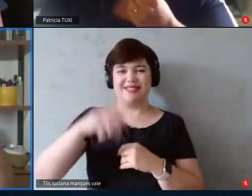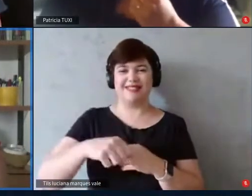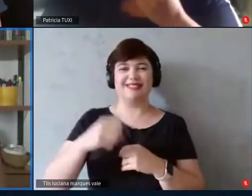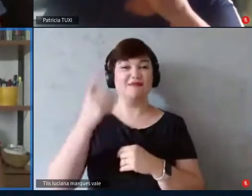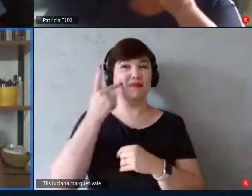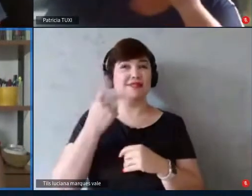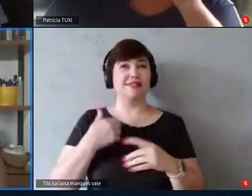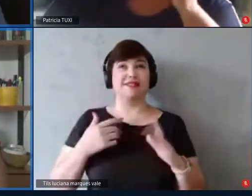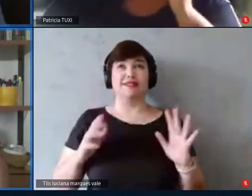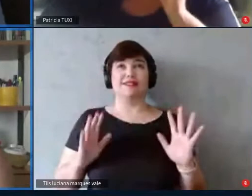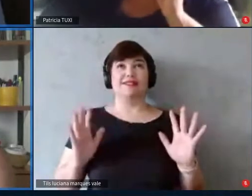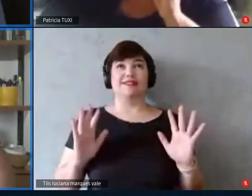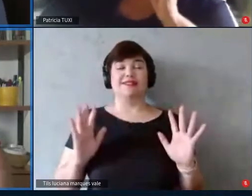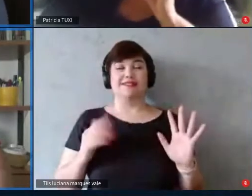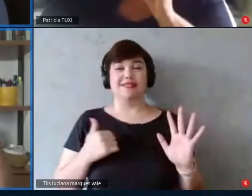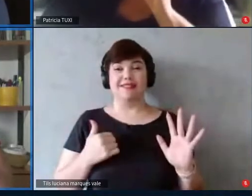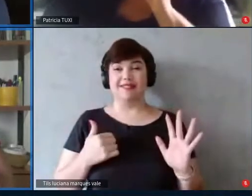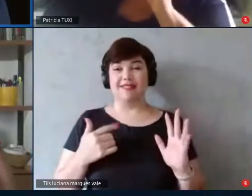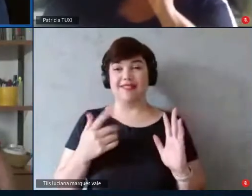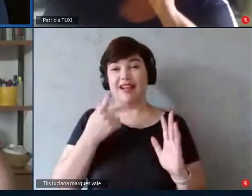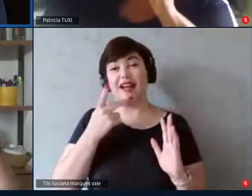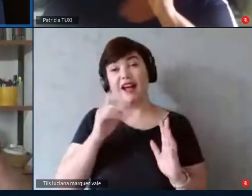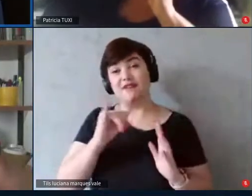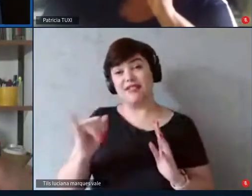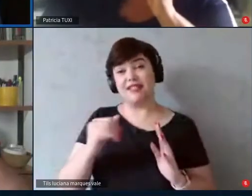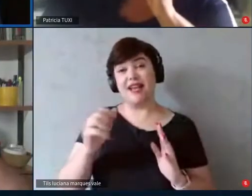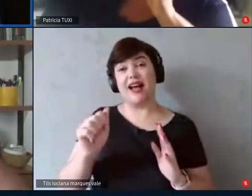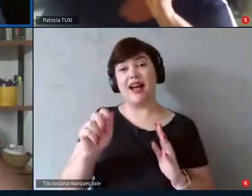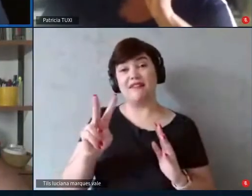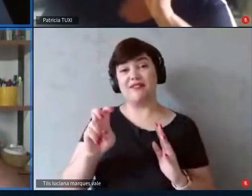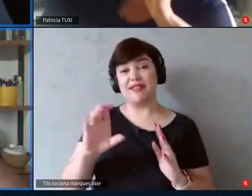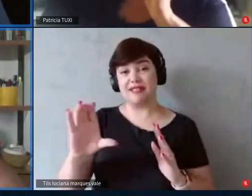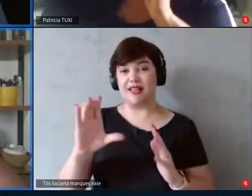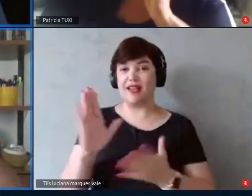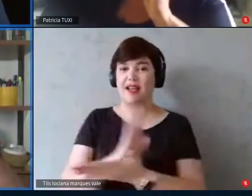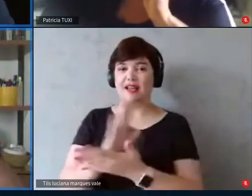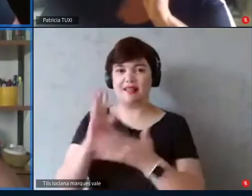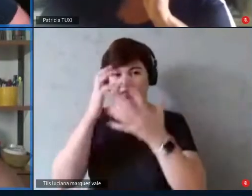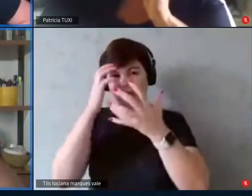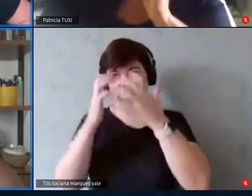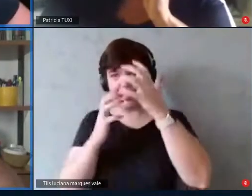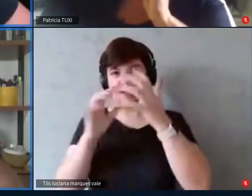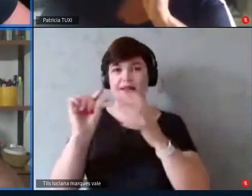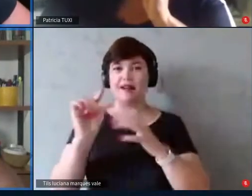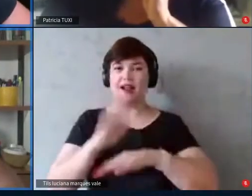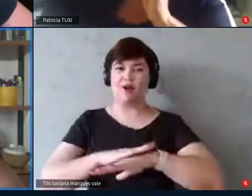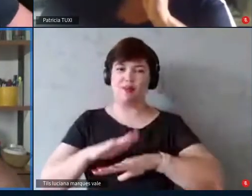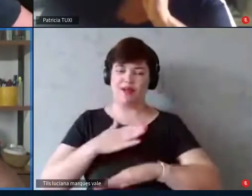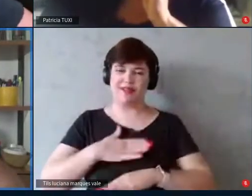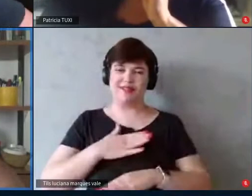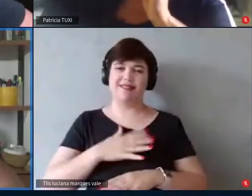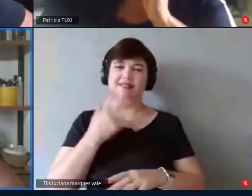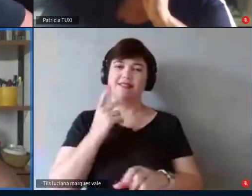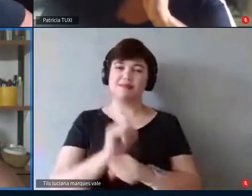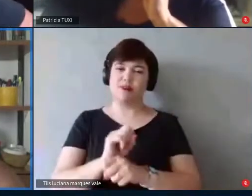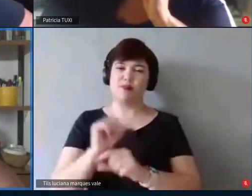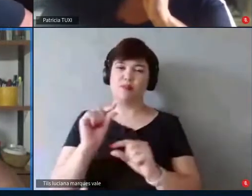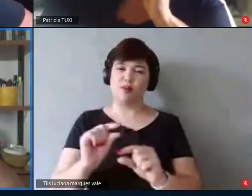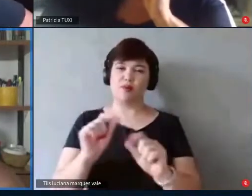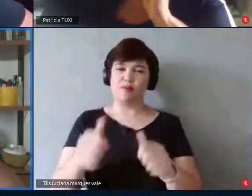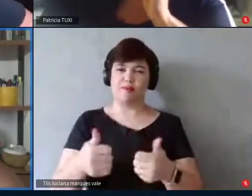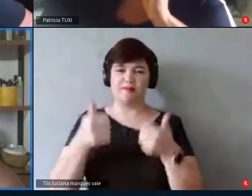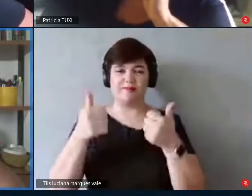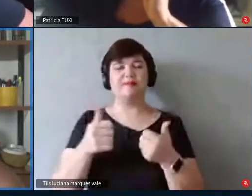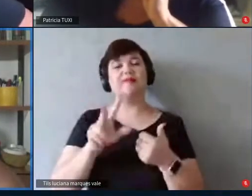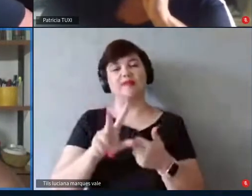fica tenso. Eu falei para a Sabine, um AVC de cada vez, por favor. Vai esperar um tempo para se recuperar, mas